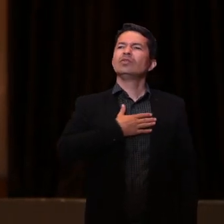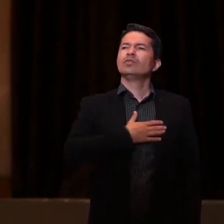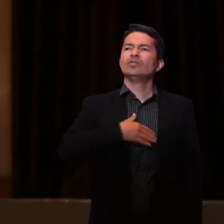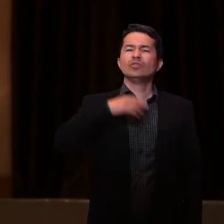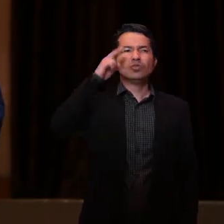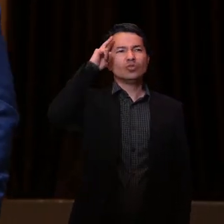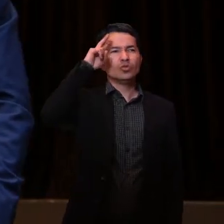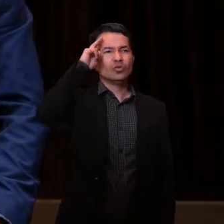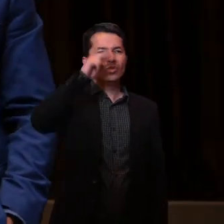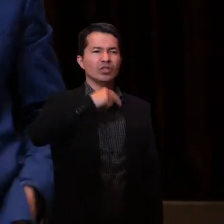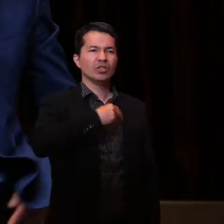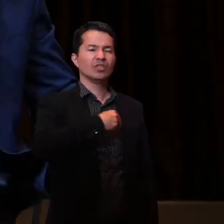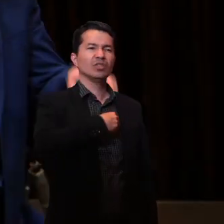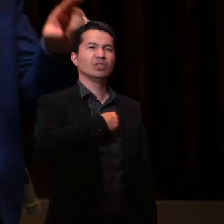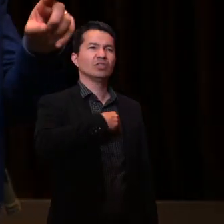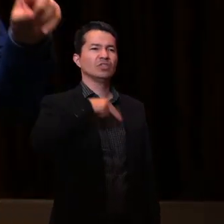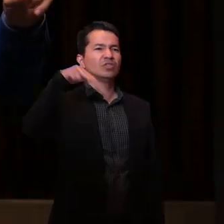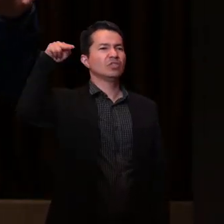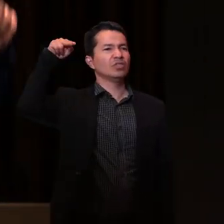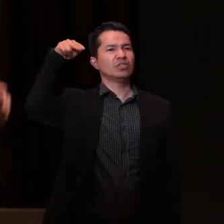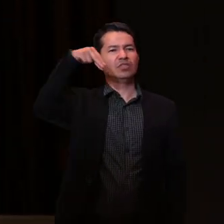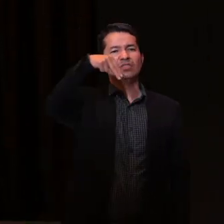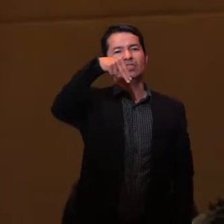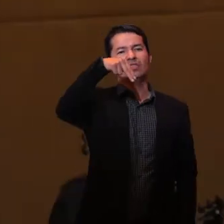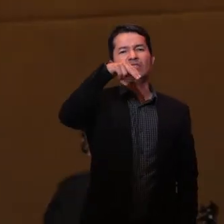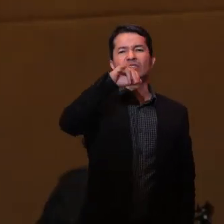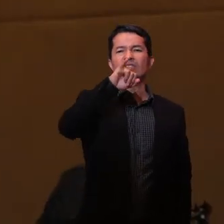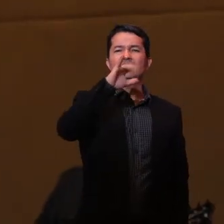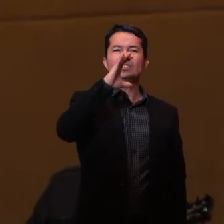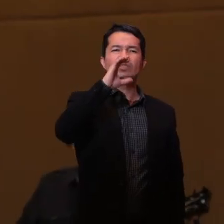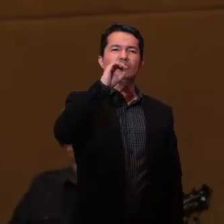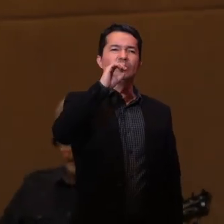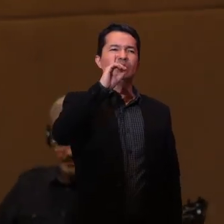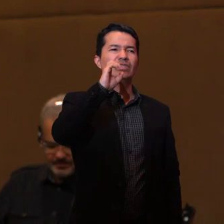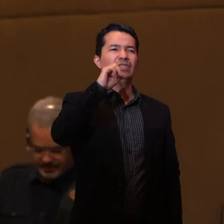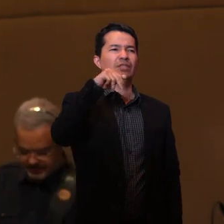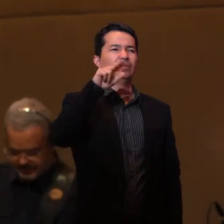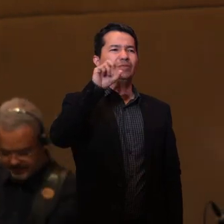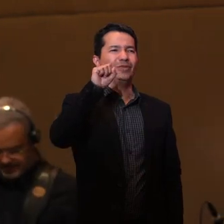deve ter lido João capítulo 3, mas muitas vezes a gente não presta atenção na história.